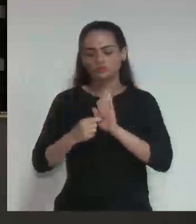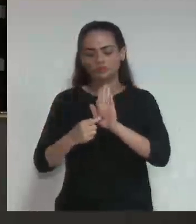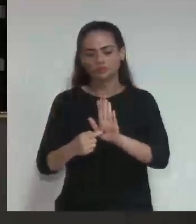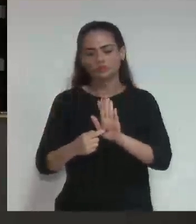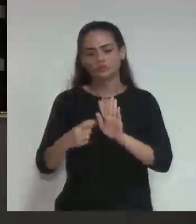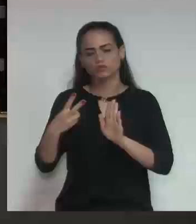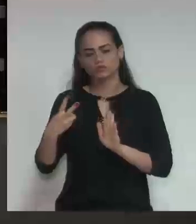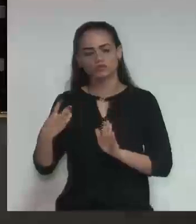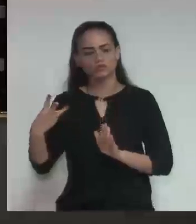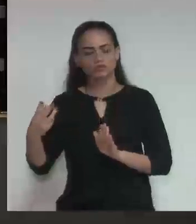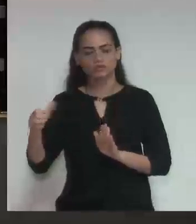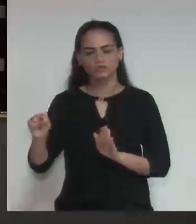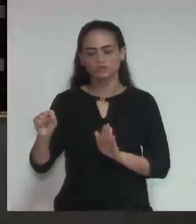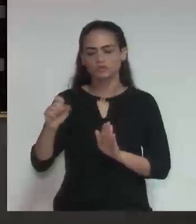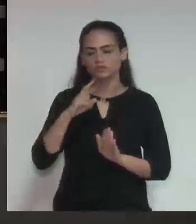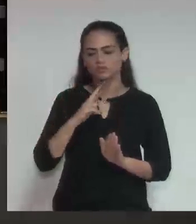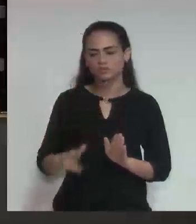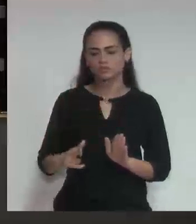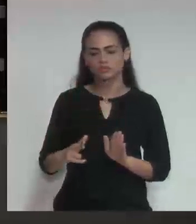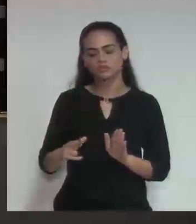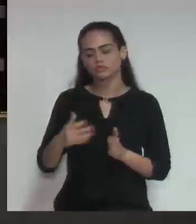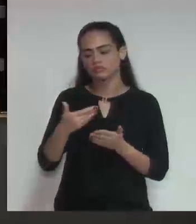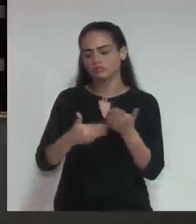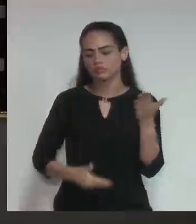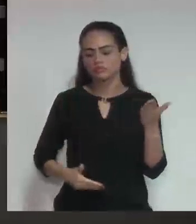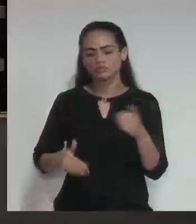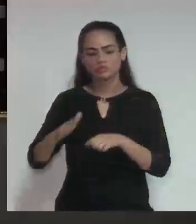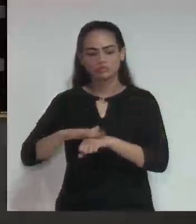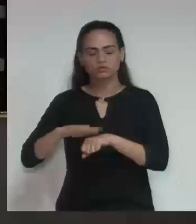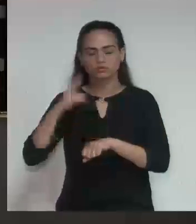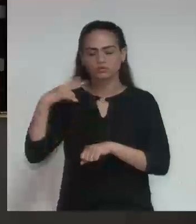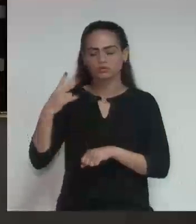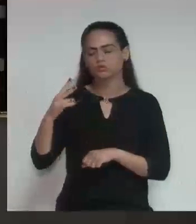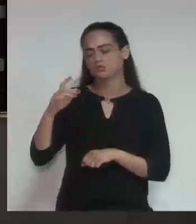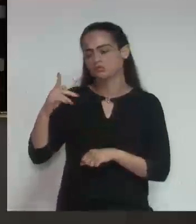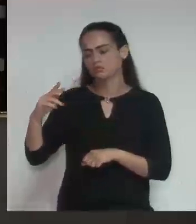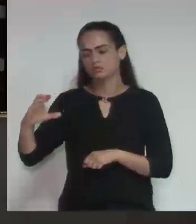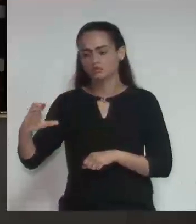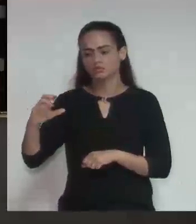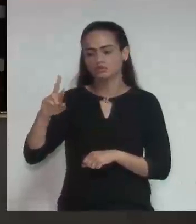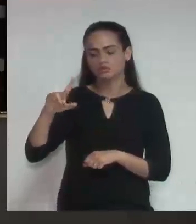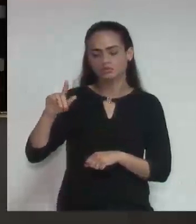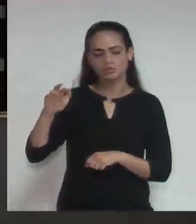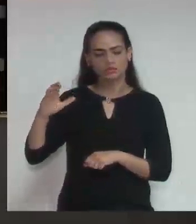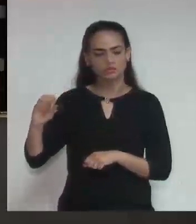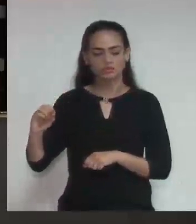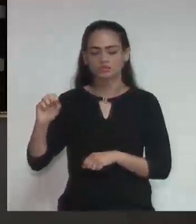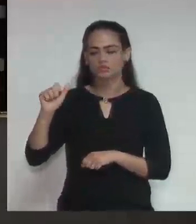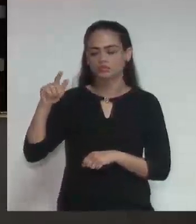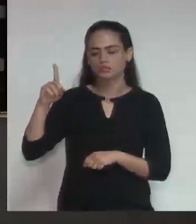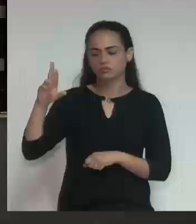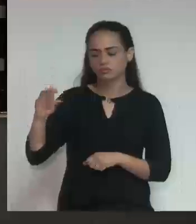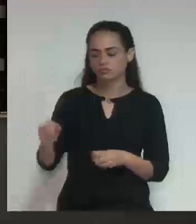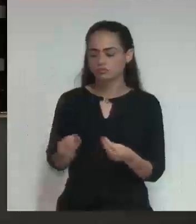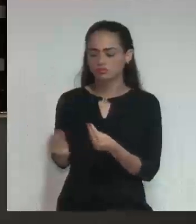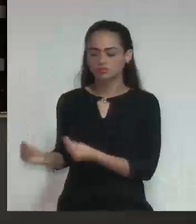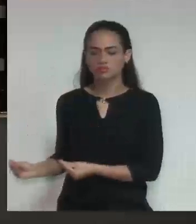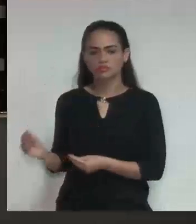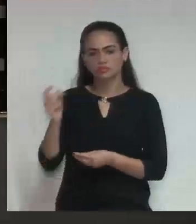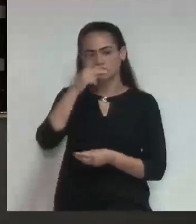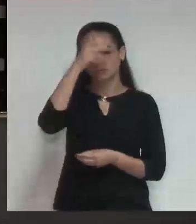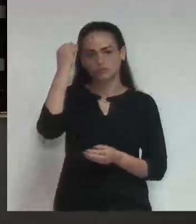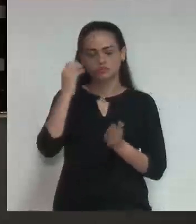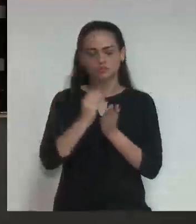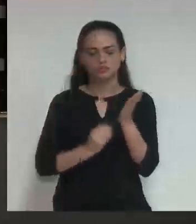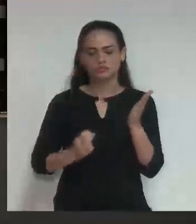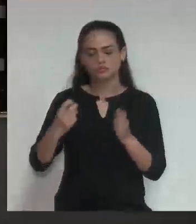238/2018, em resposta ao requerimento número 90/2018, de autoria dos vereadores Edson PC, Sandro Rebeca e Rodrigo Paixão. Encaminhe-se. Ofício do Gabinete do Prefeito